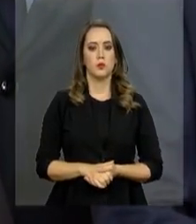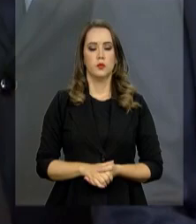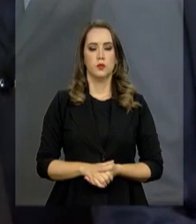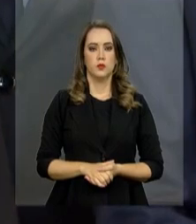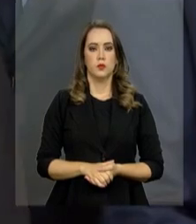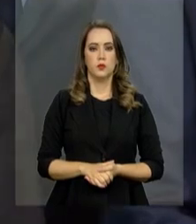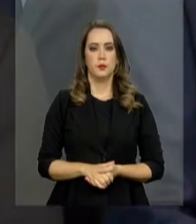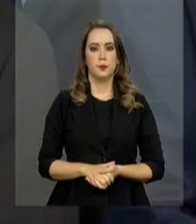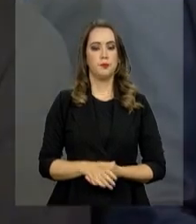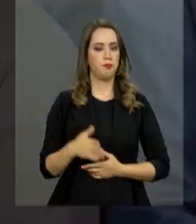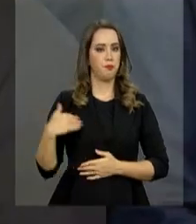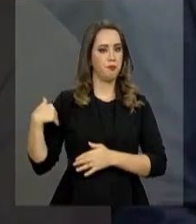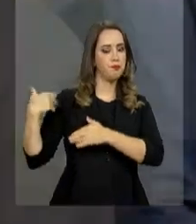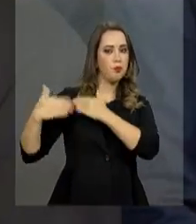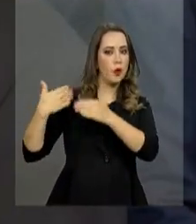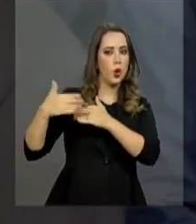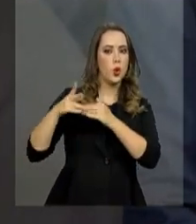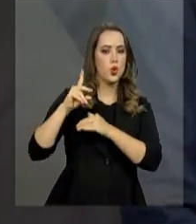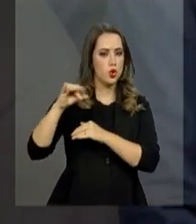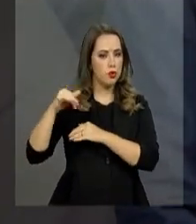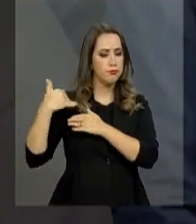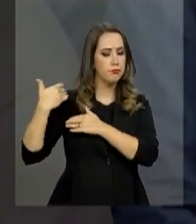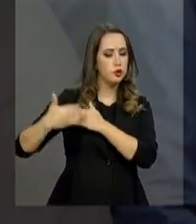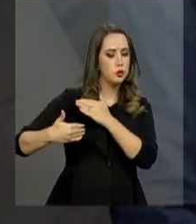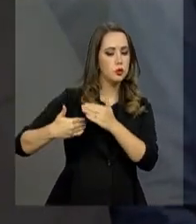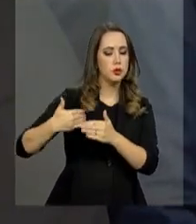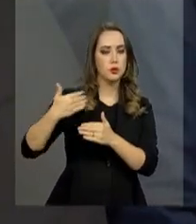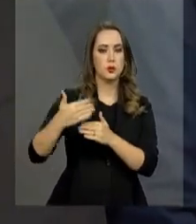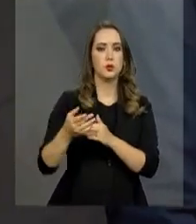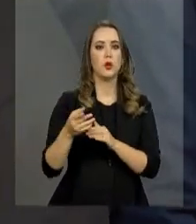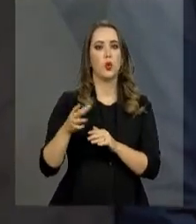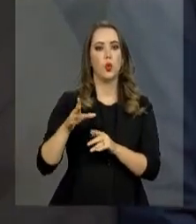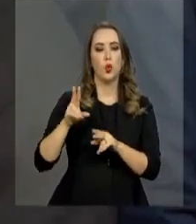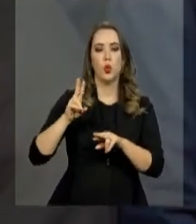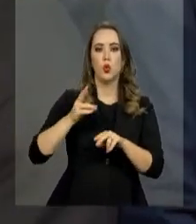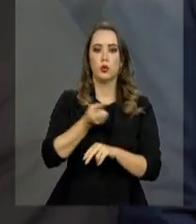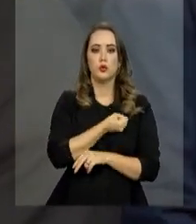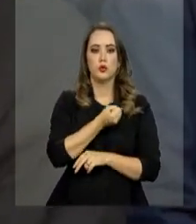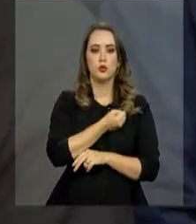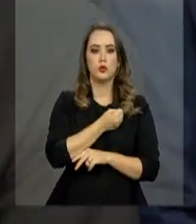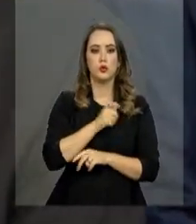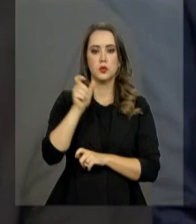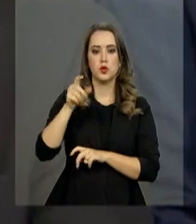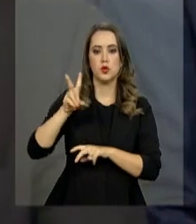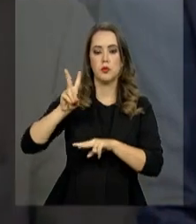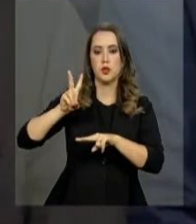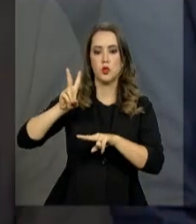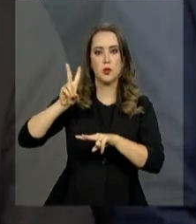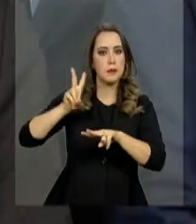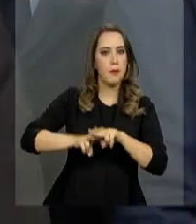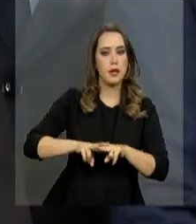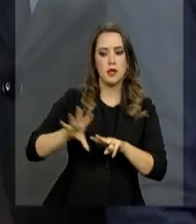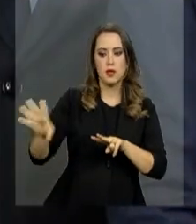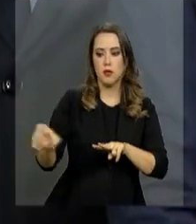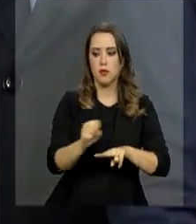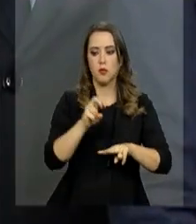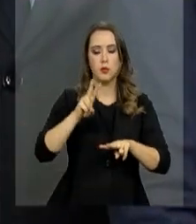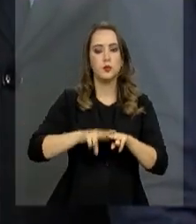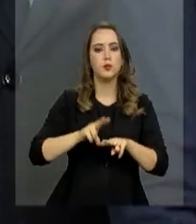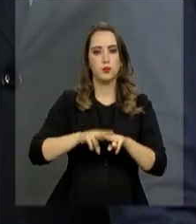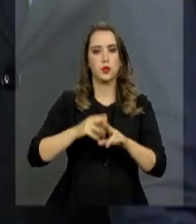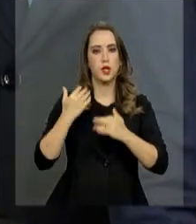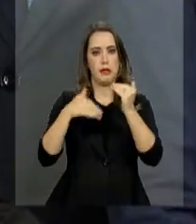o número de prisões cresceu substancialmente, portanto, daqueles que praticam ilícitos. Em segundo